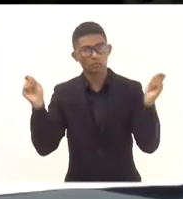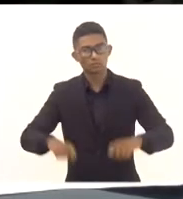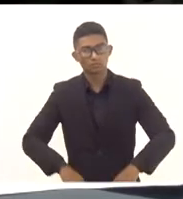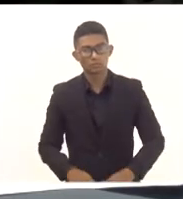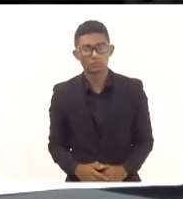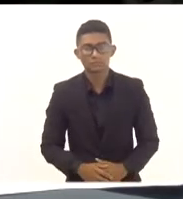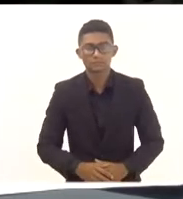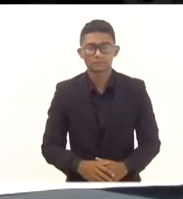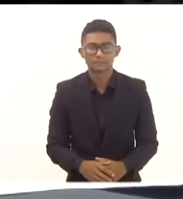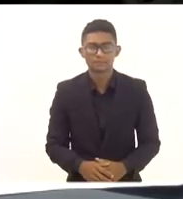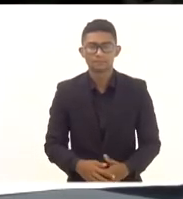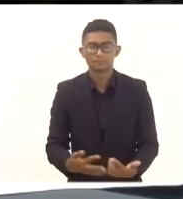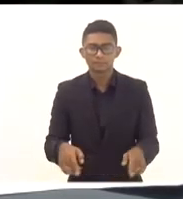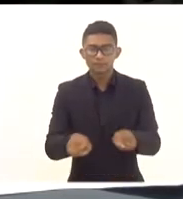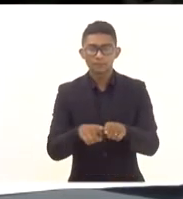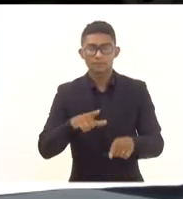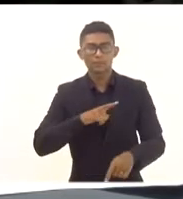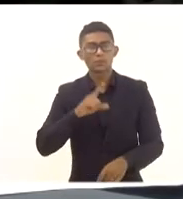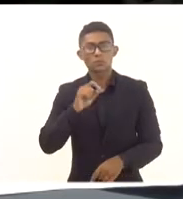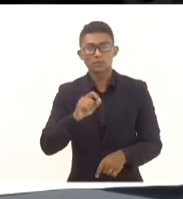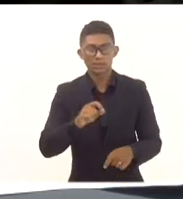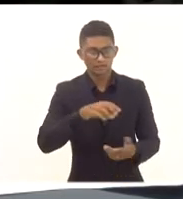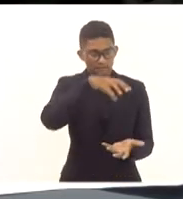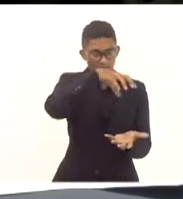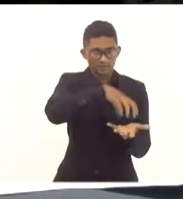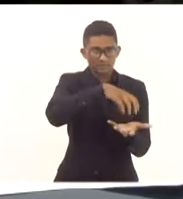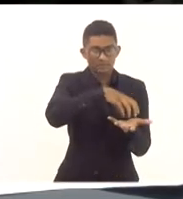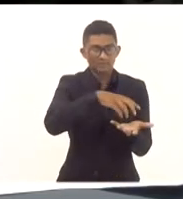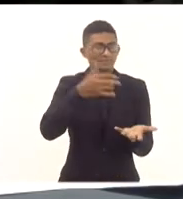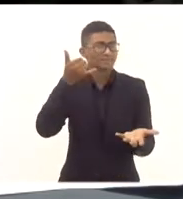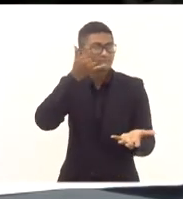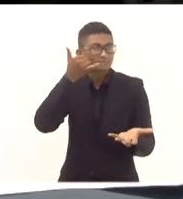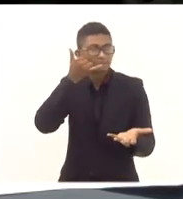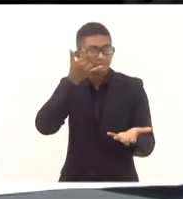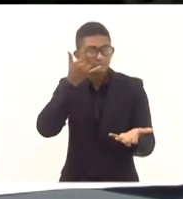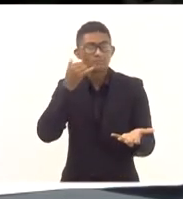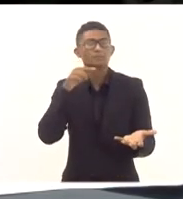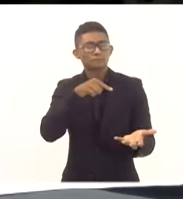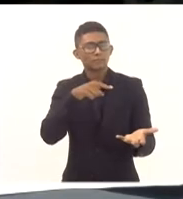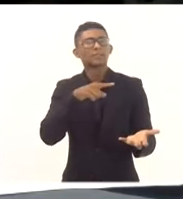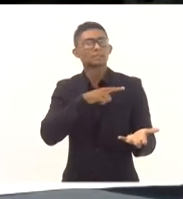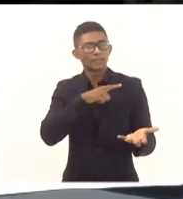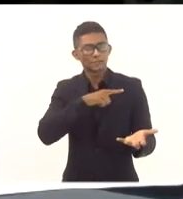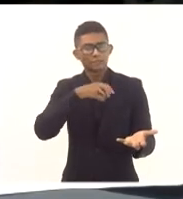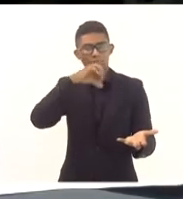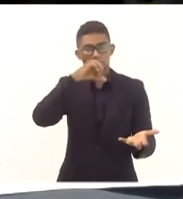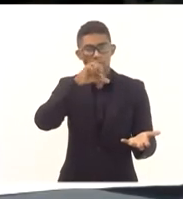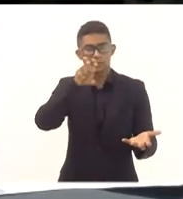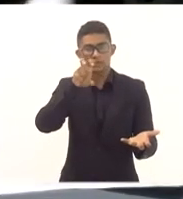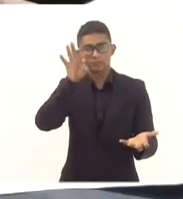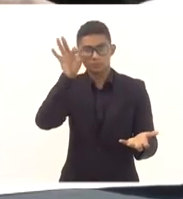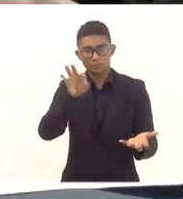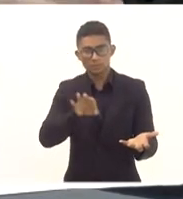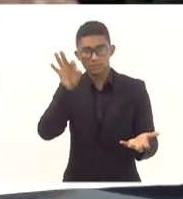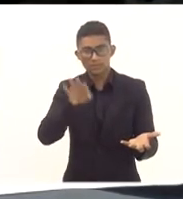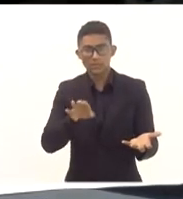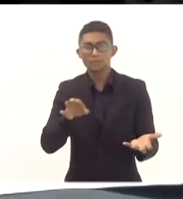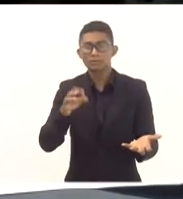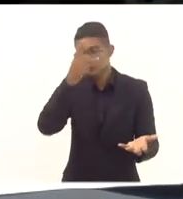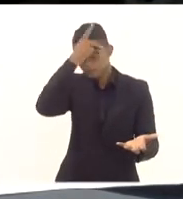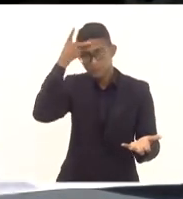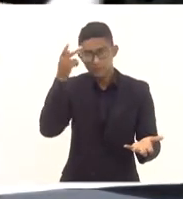né gente tem a ferramenta de call center que a gente fez estou agora um aumento de noventa e cinco porcento